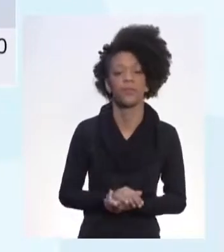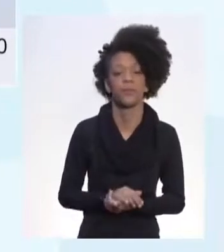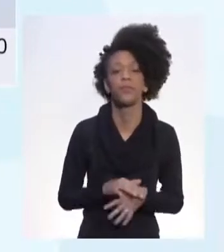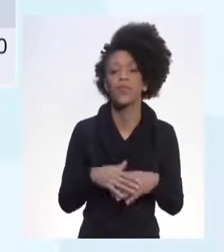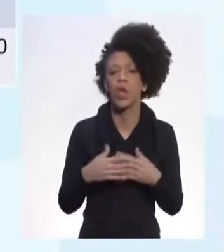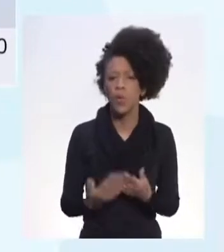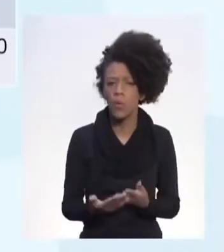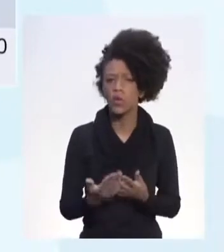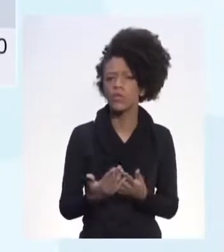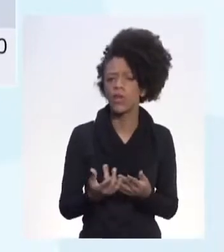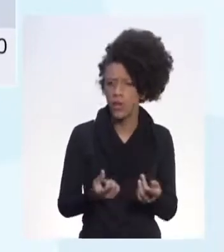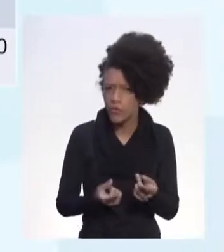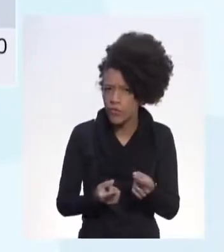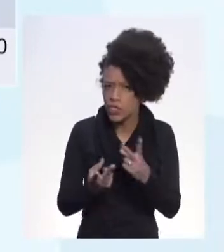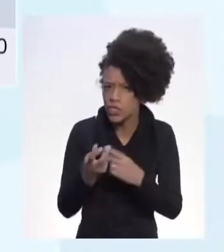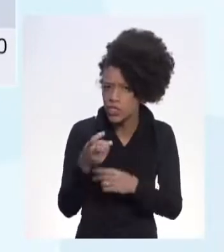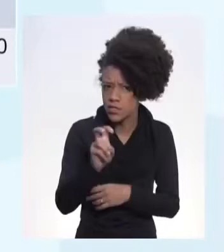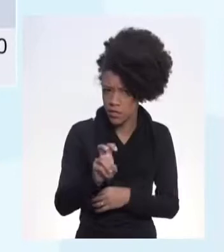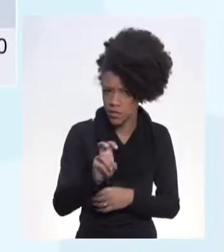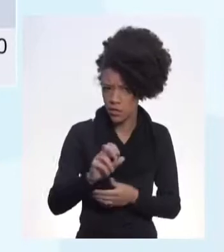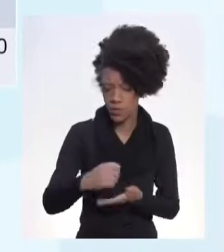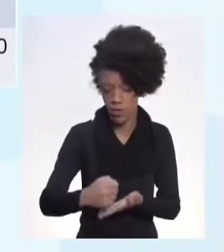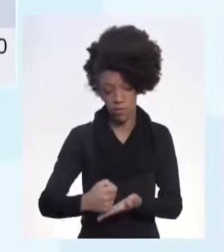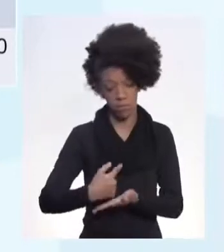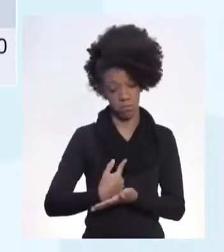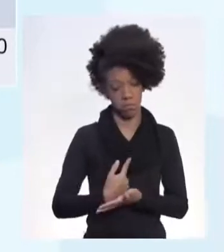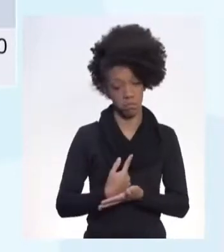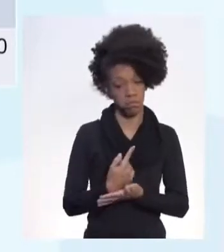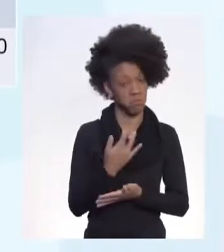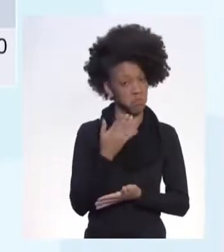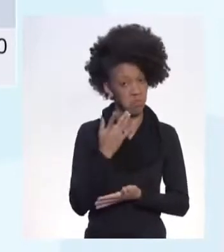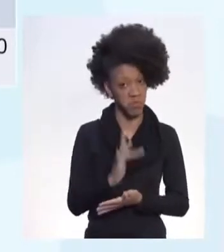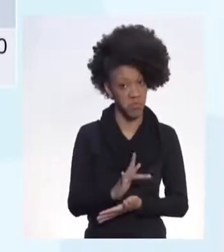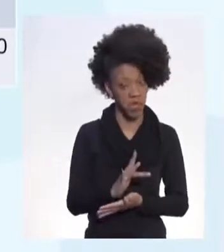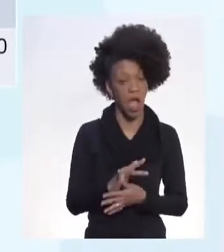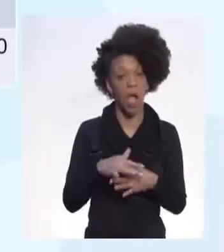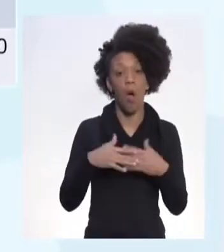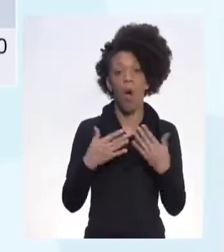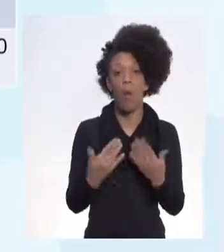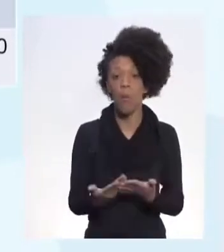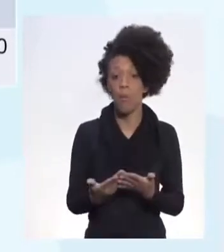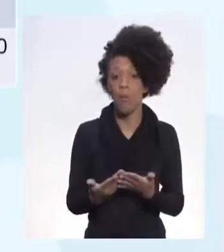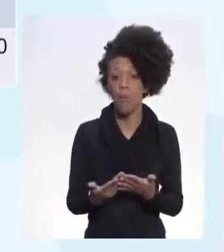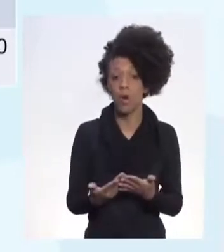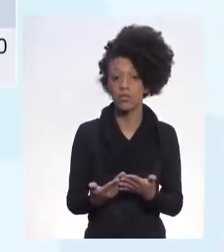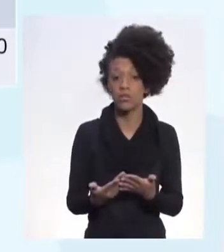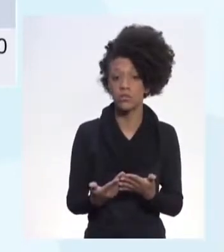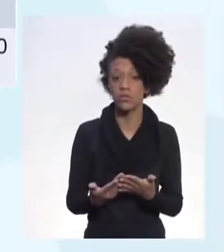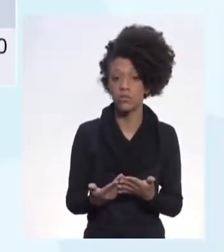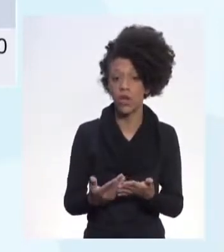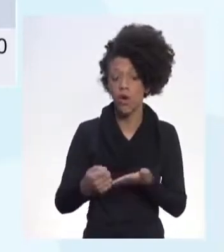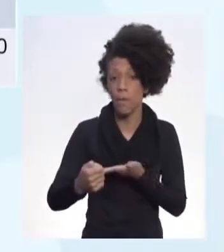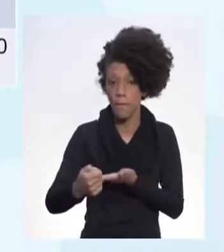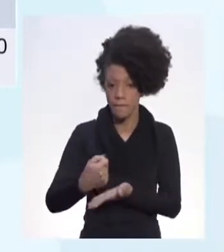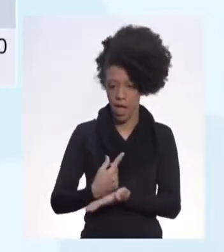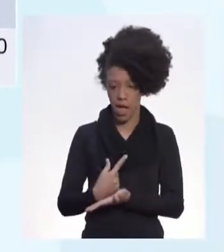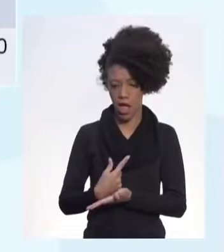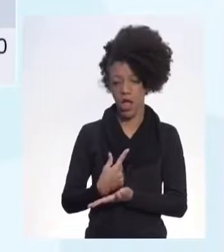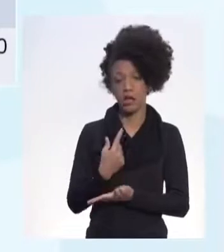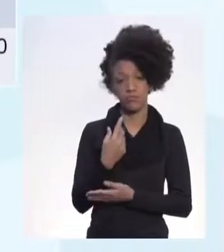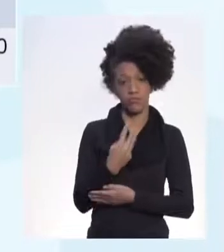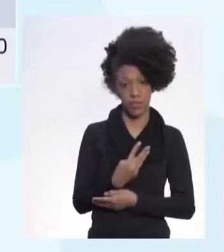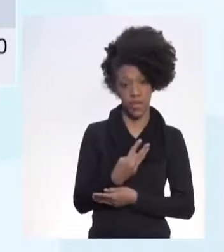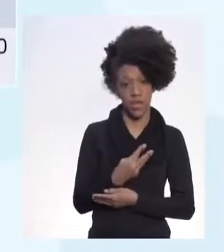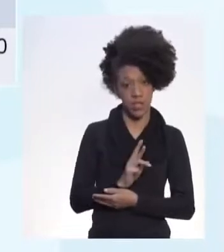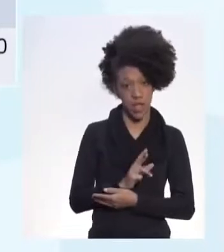vendi 5, eu recebi um determinado valor. Quando eu recebi 3, né, o valor que eu recebi, eu vendi uma